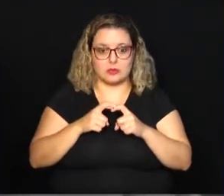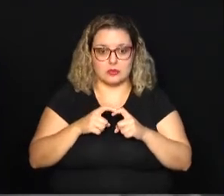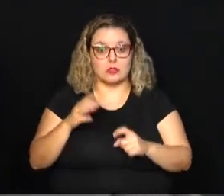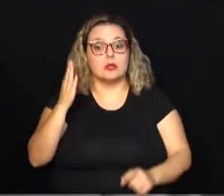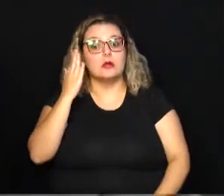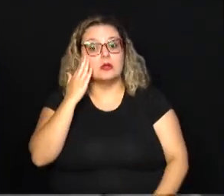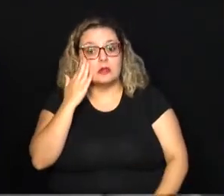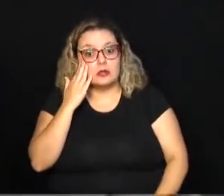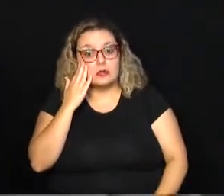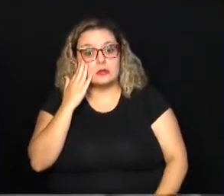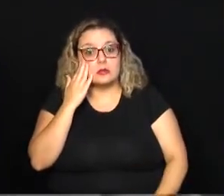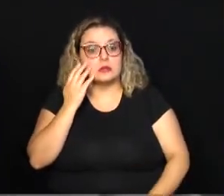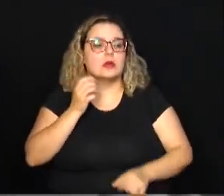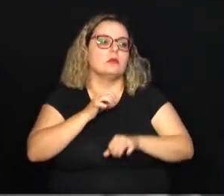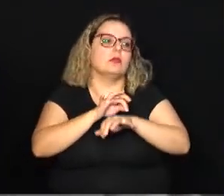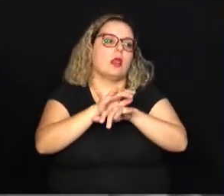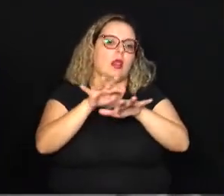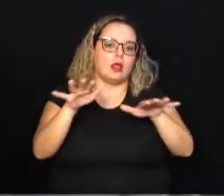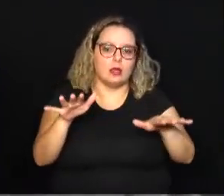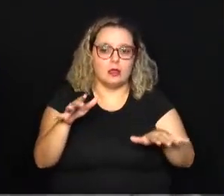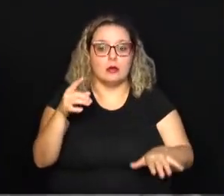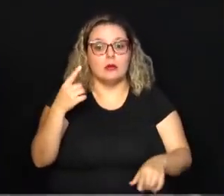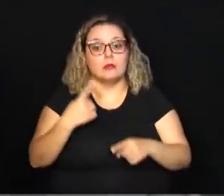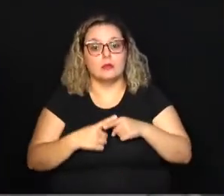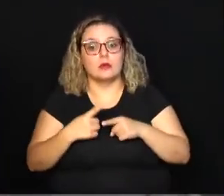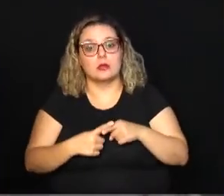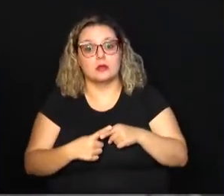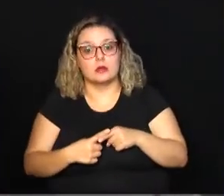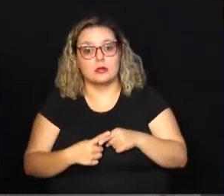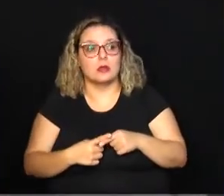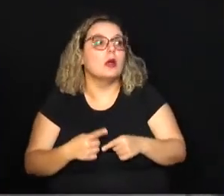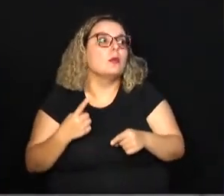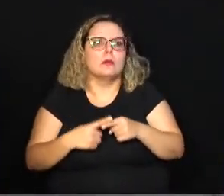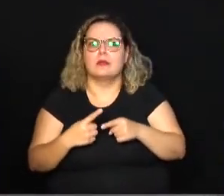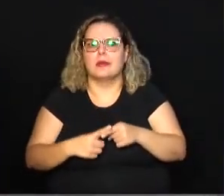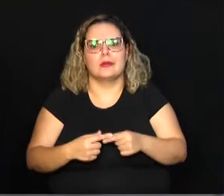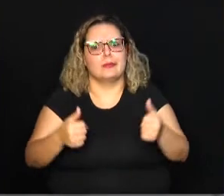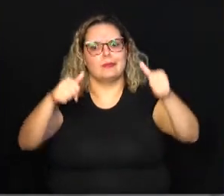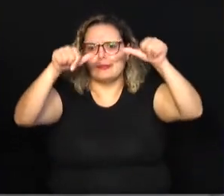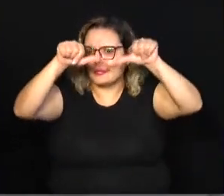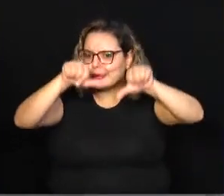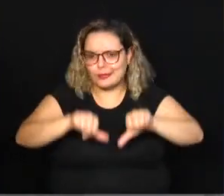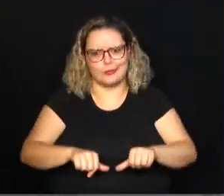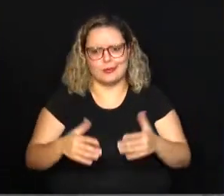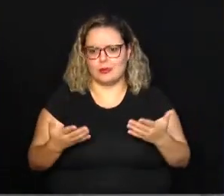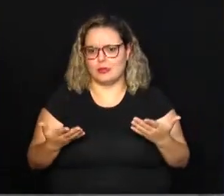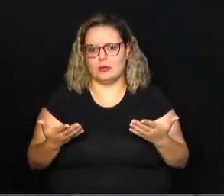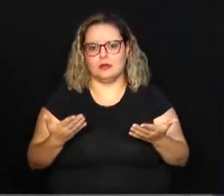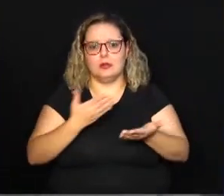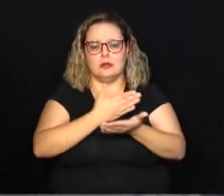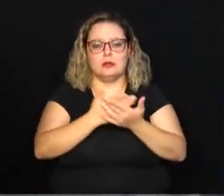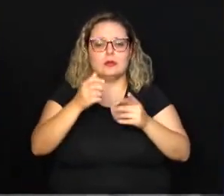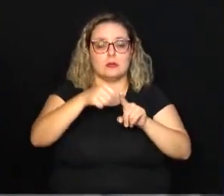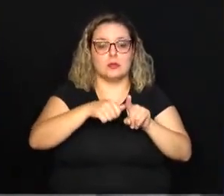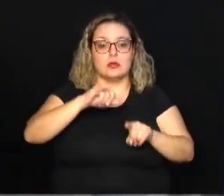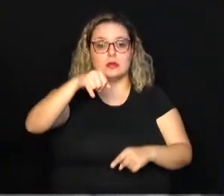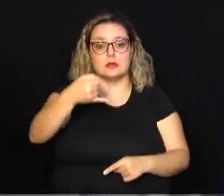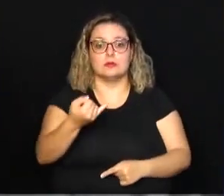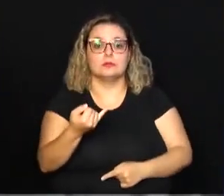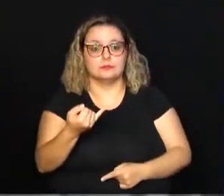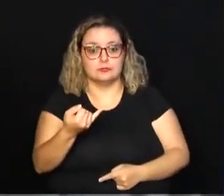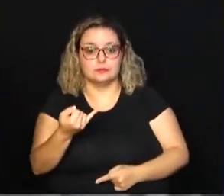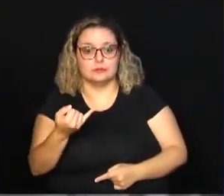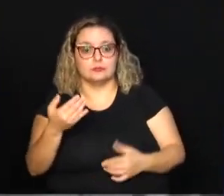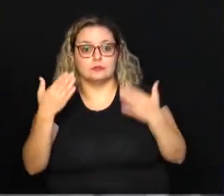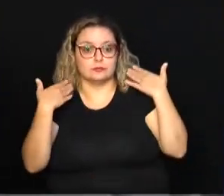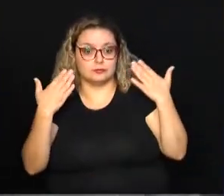está circulando. Por quê? Porque piorou o quadro. No começo de janeiro, nós falávamos assim, olha, está tendo quadro, vai